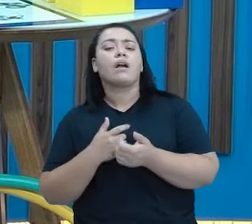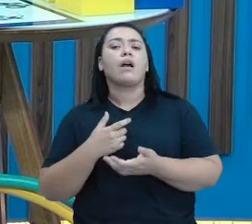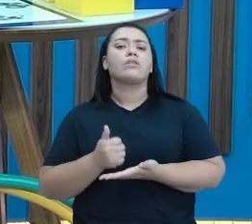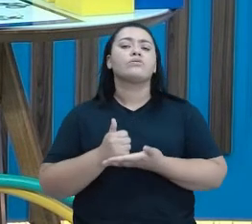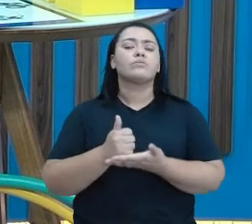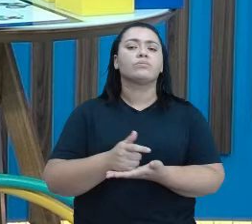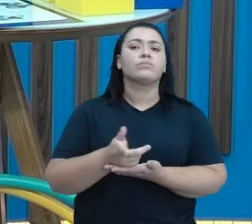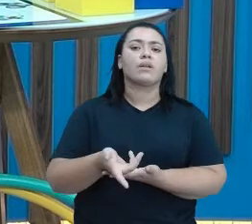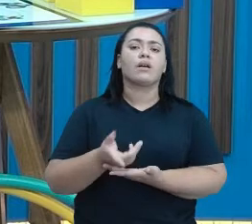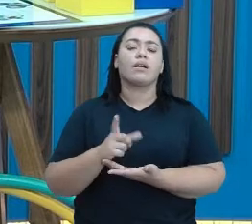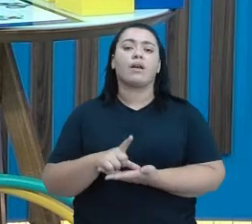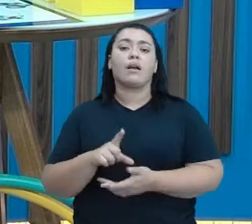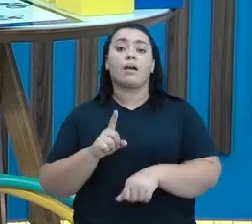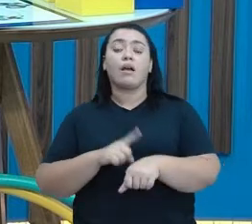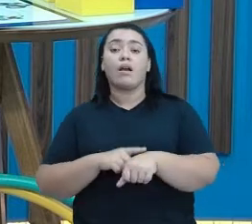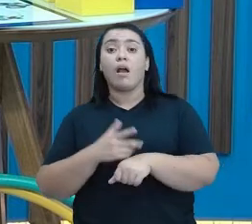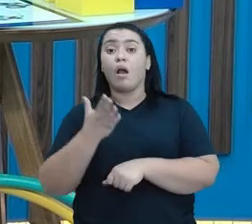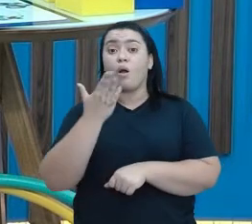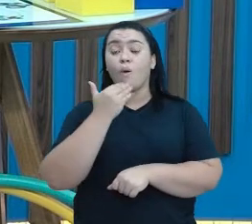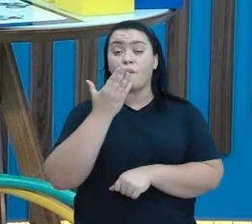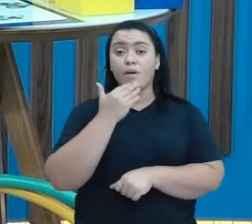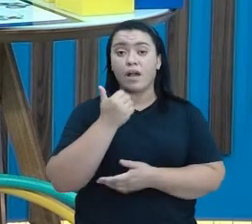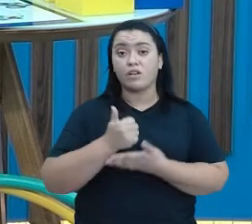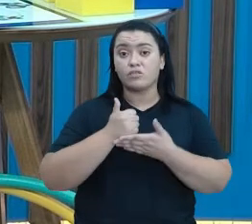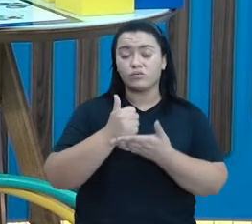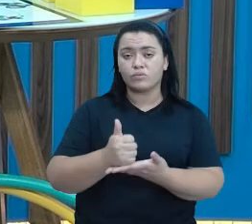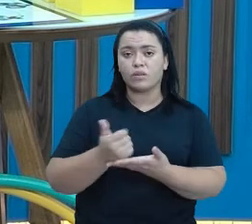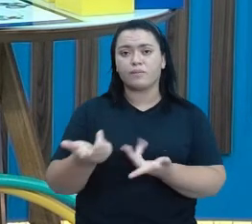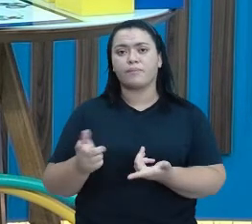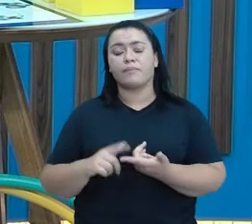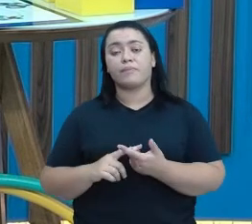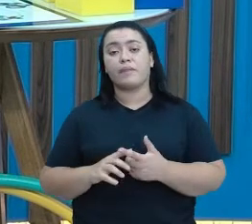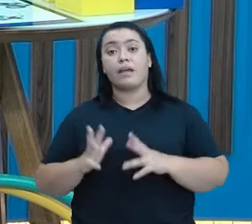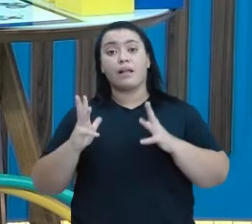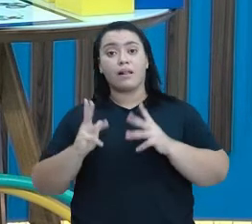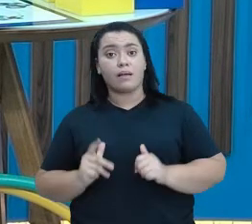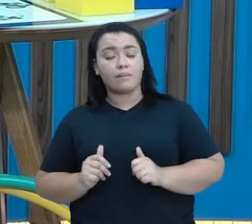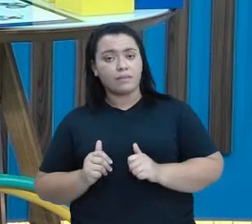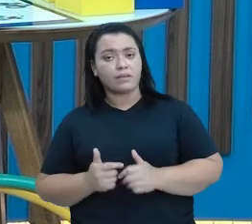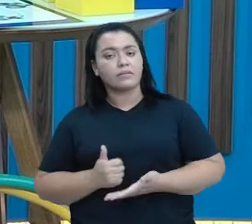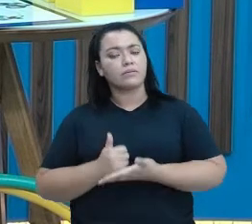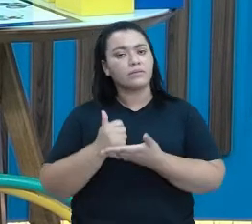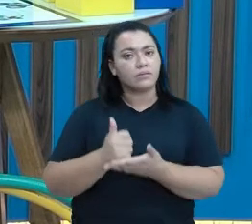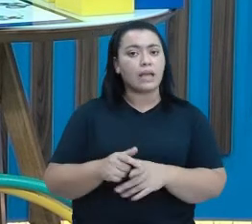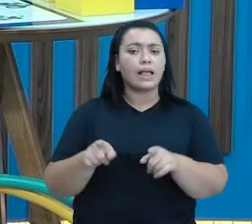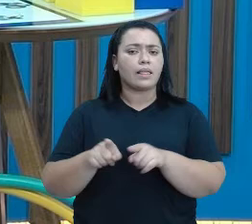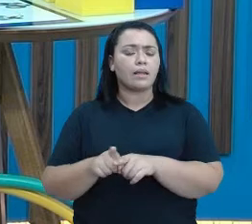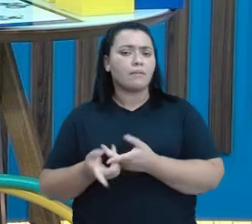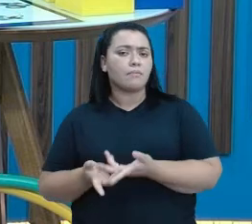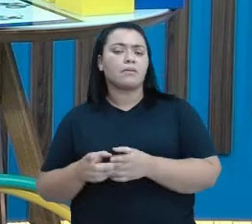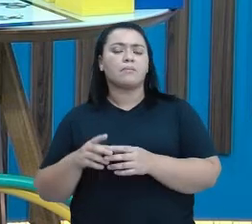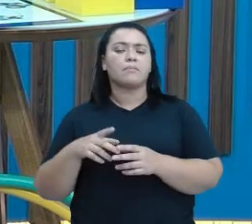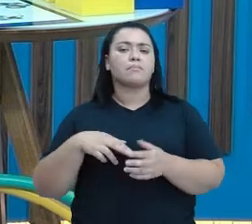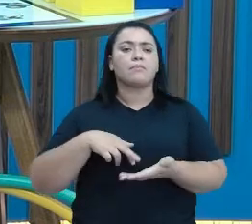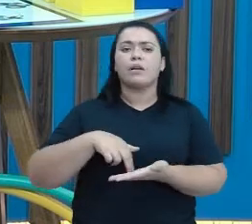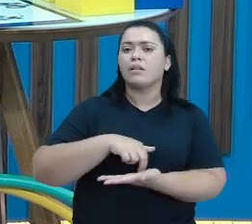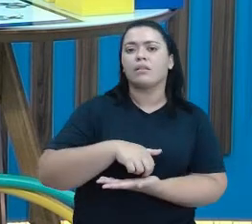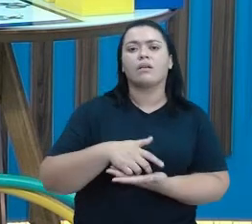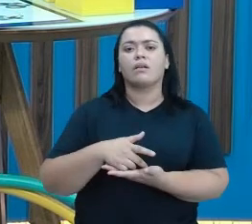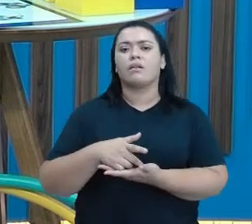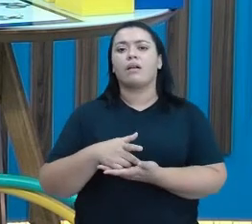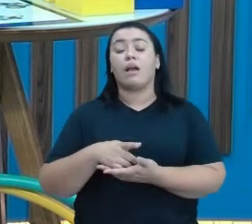vai acompanhar na hora de uma alimentação, na hora de uma higiene pessoal, de um deslocamento. Então, é